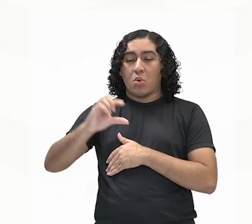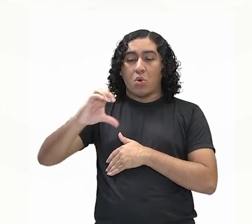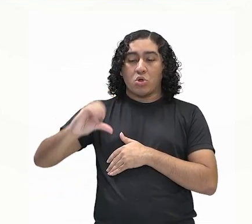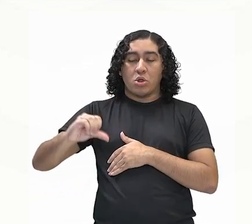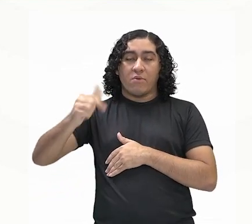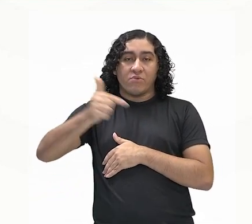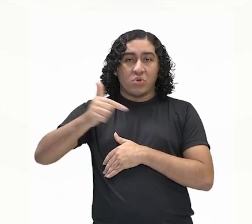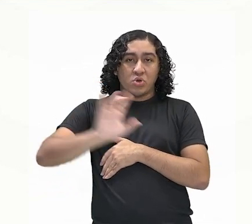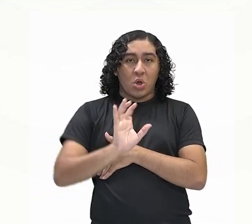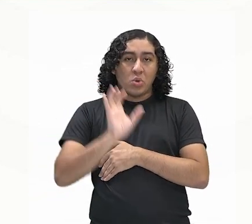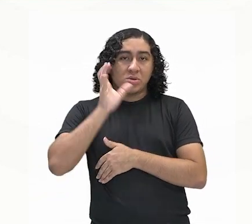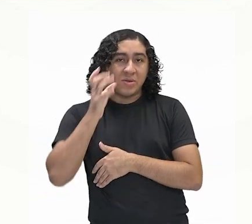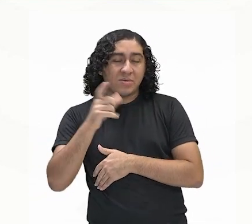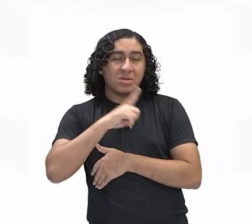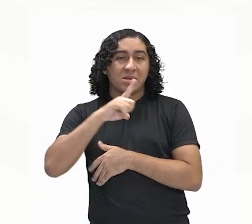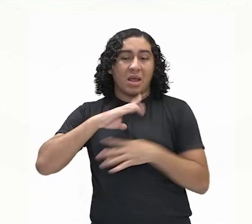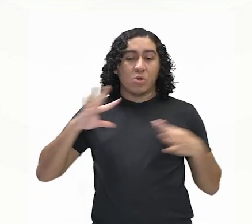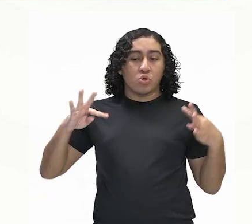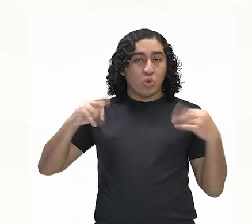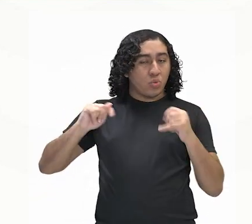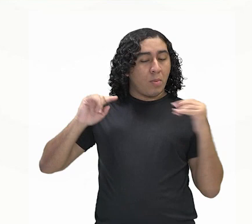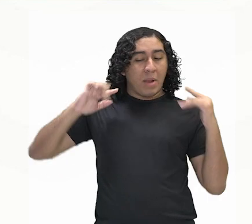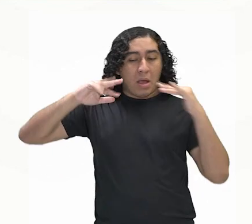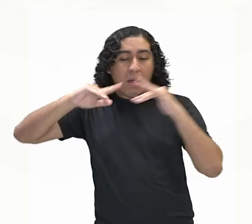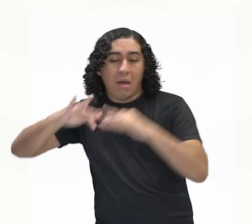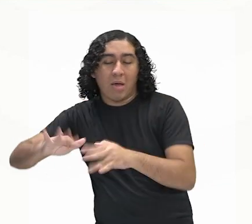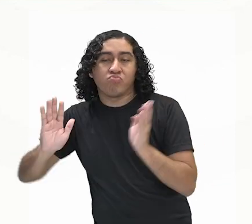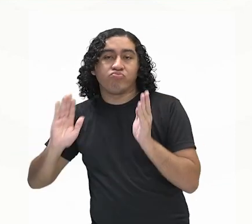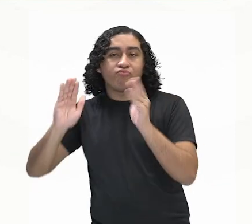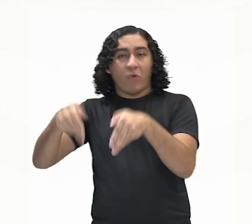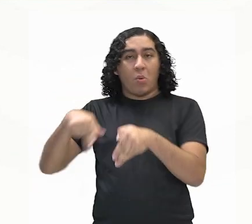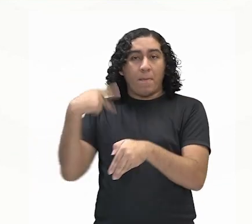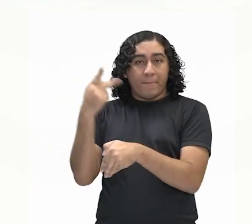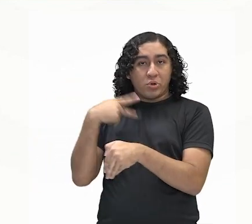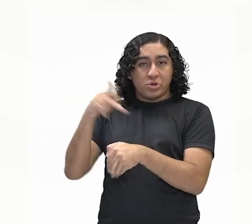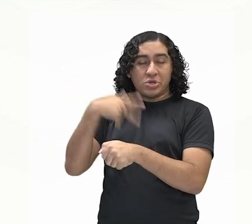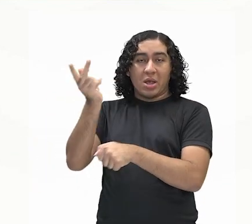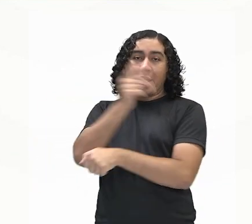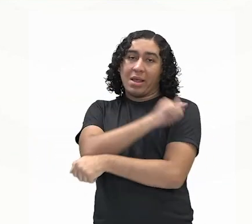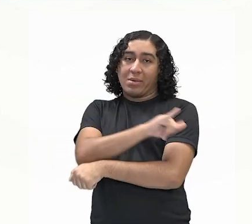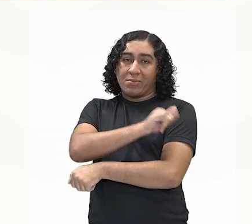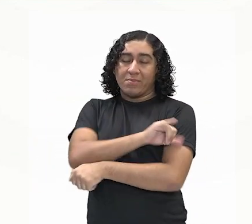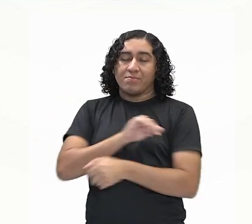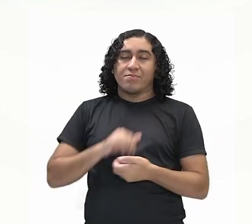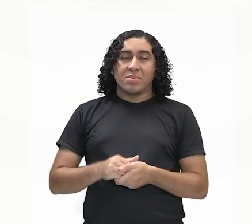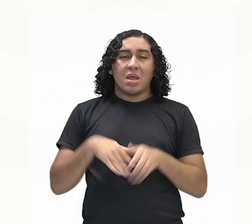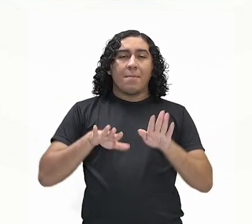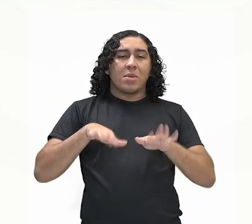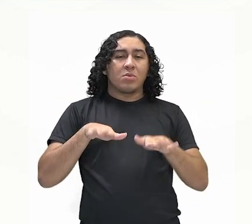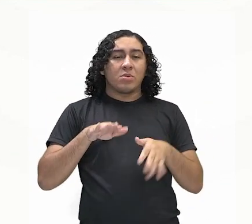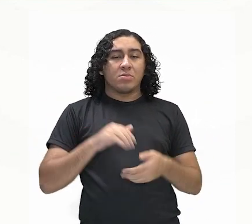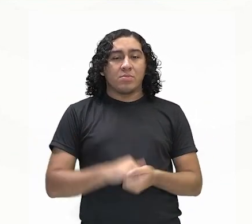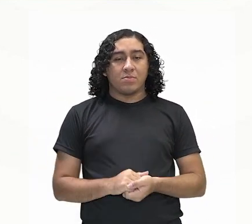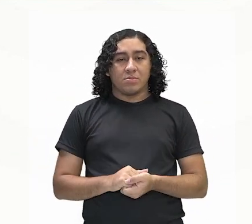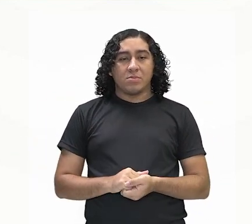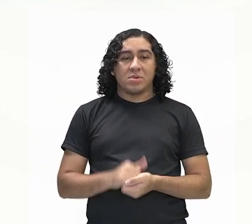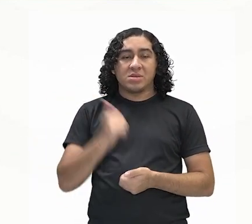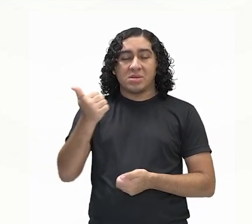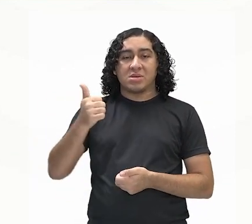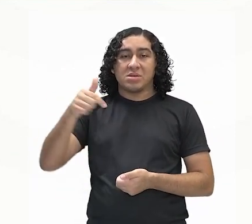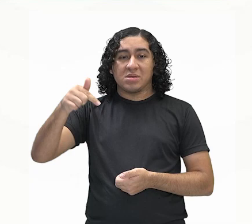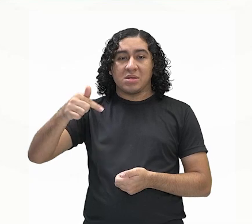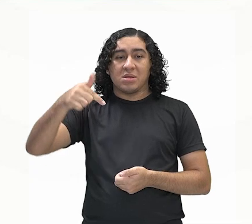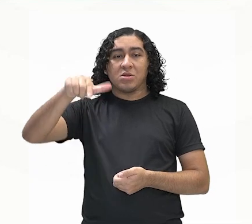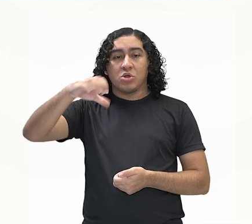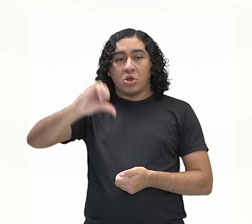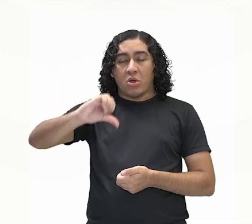92, ela foi feita, tá certo? Ela reuniu aproximadamente 179 países, tá